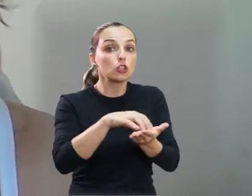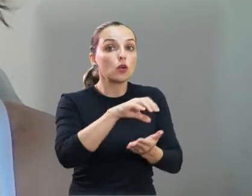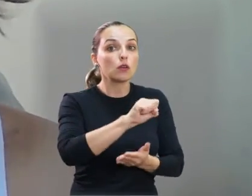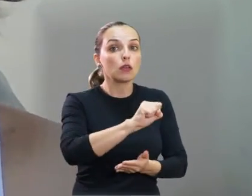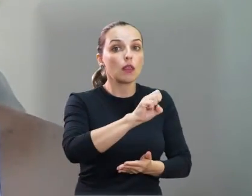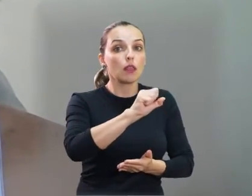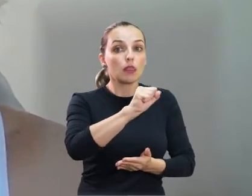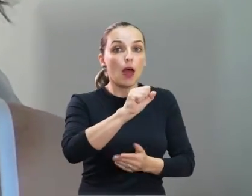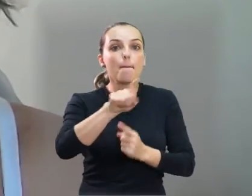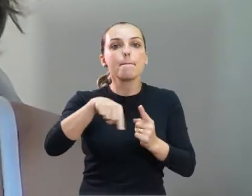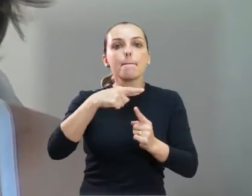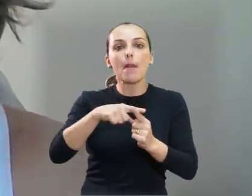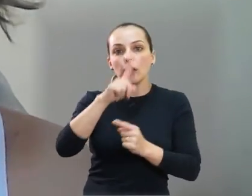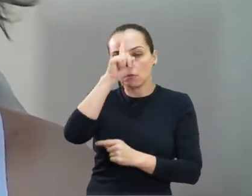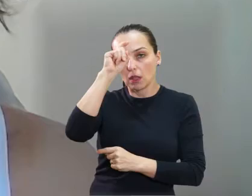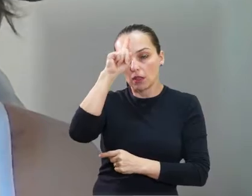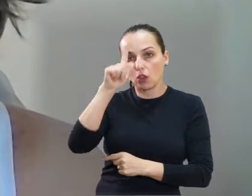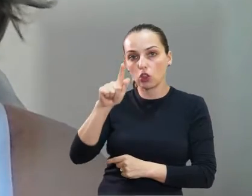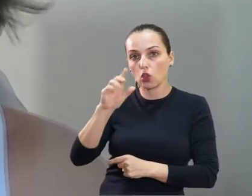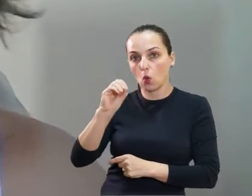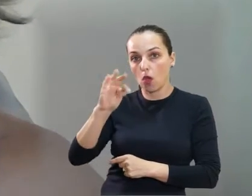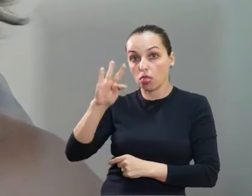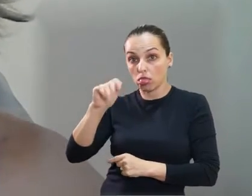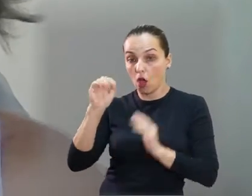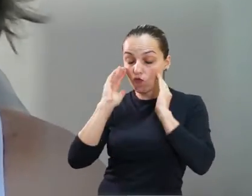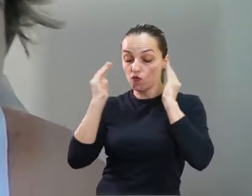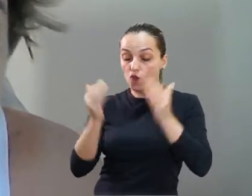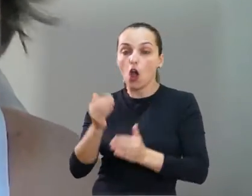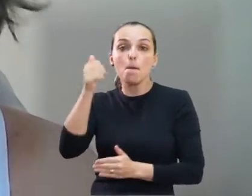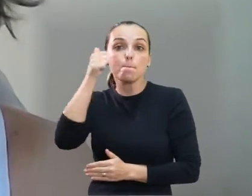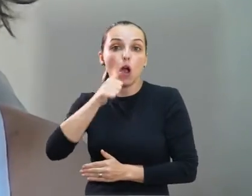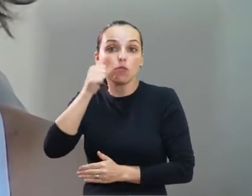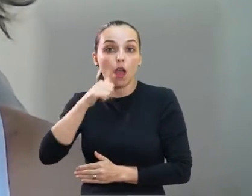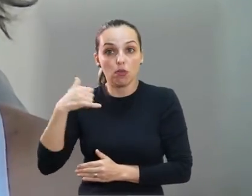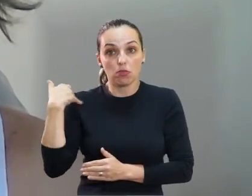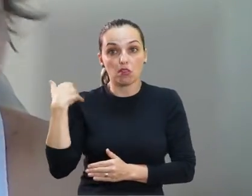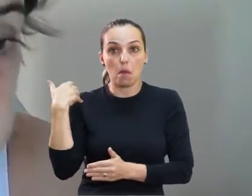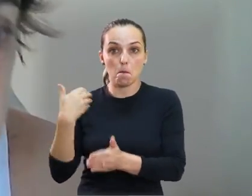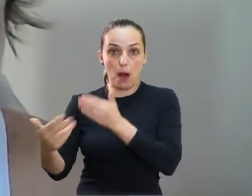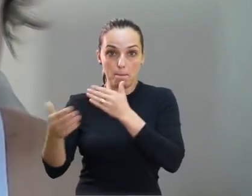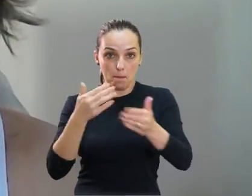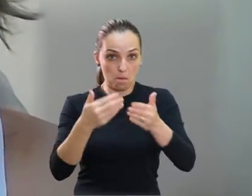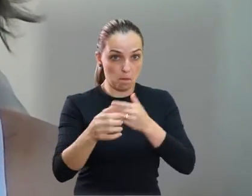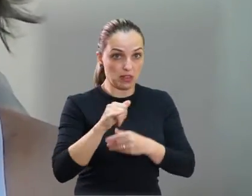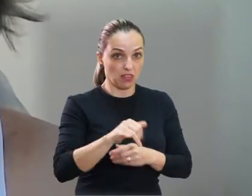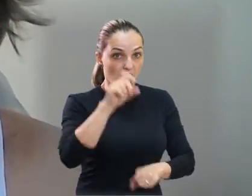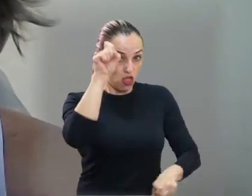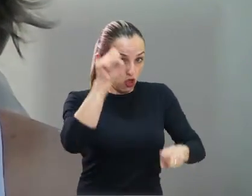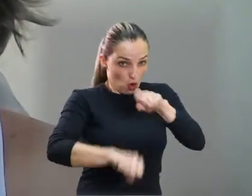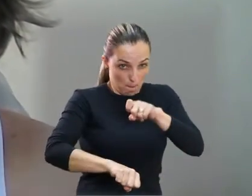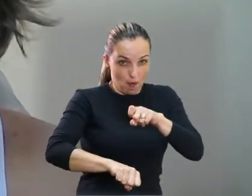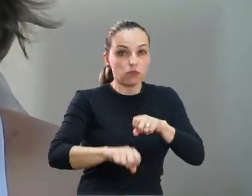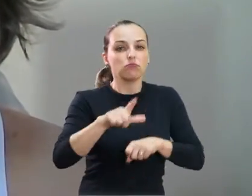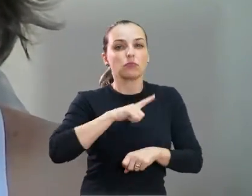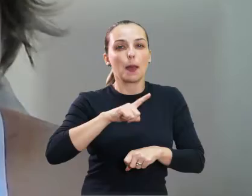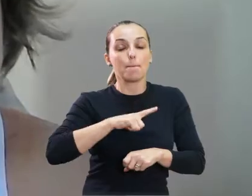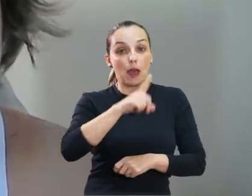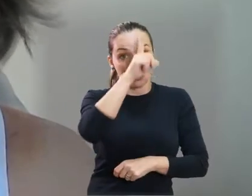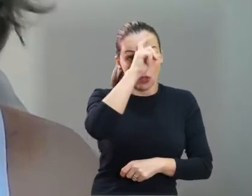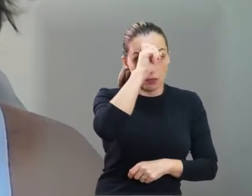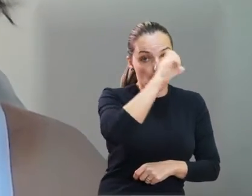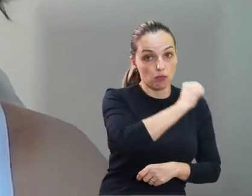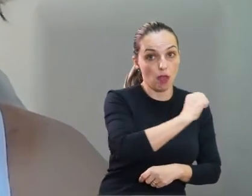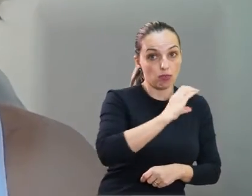de Leite para todas as mulheres, independente da faixa etária, expostas à violência